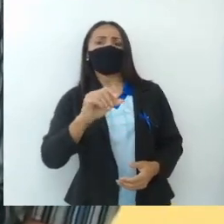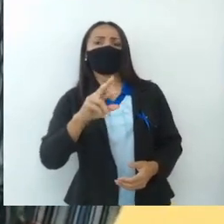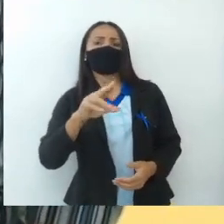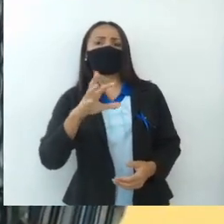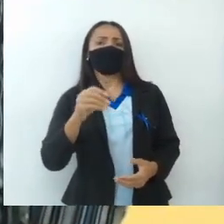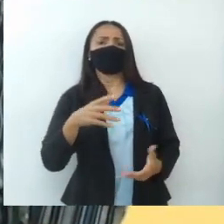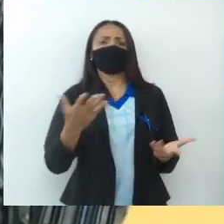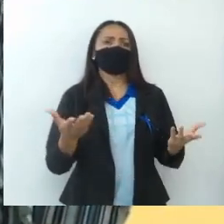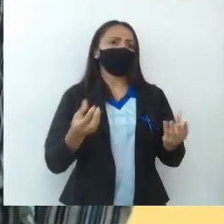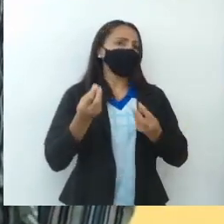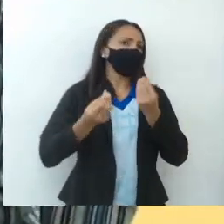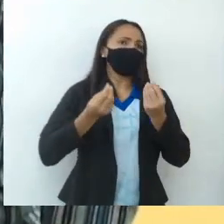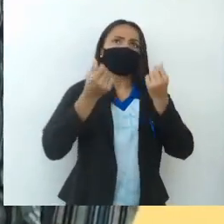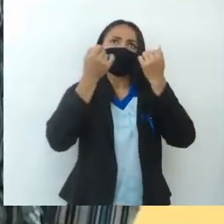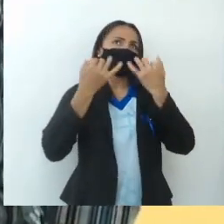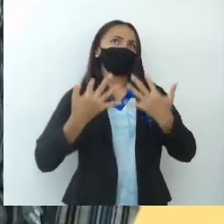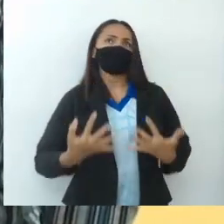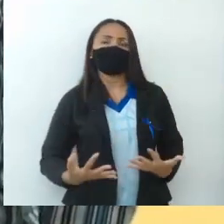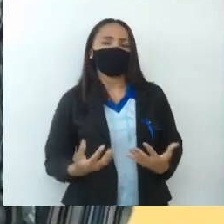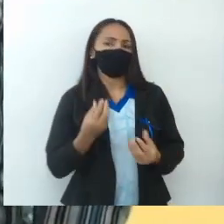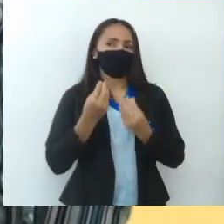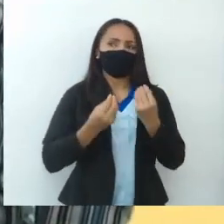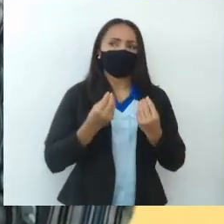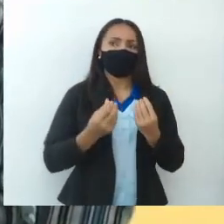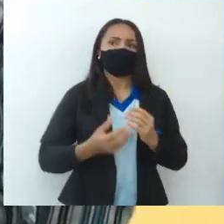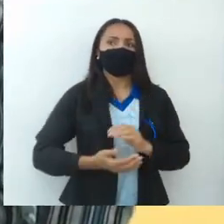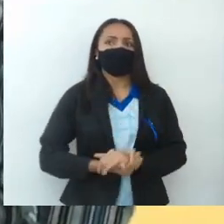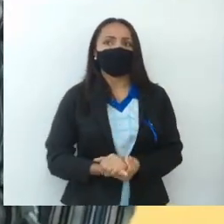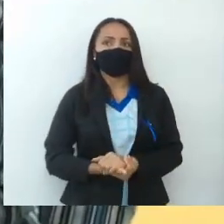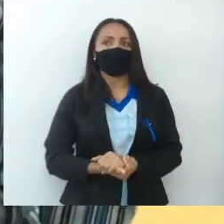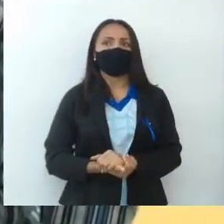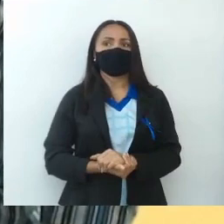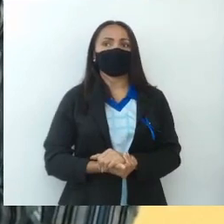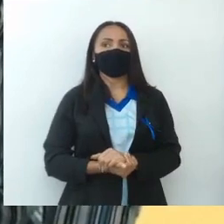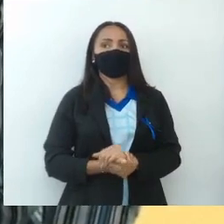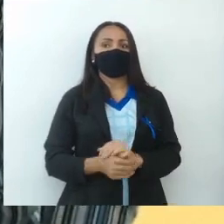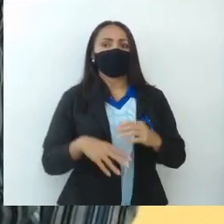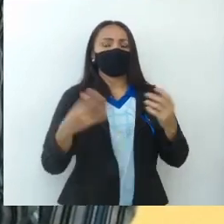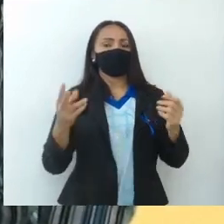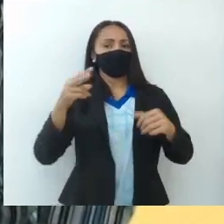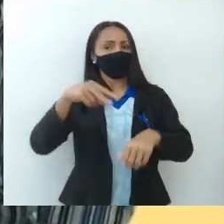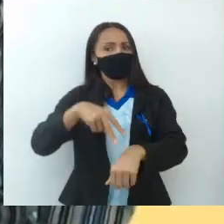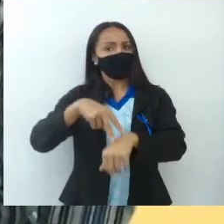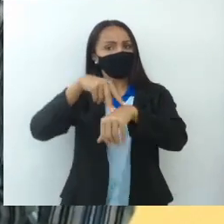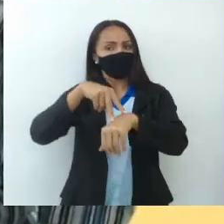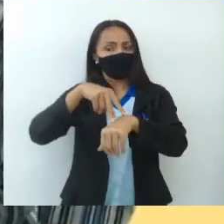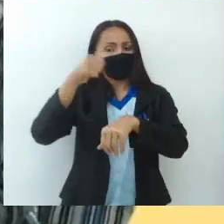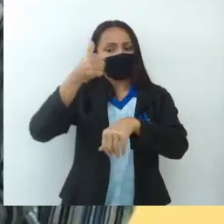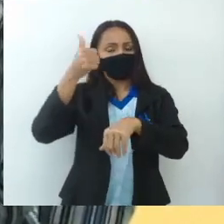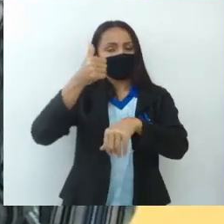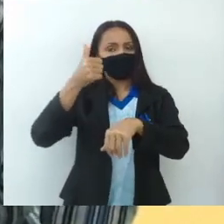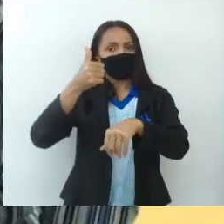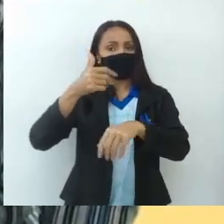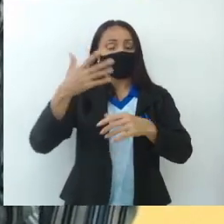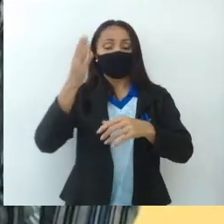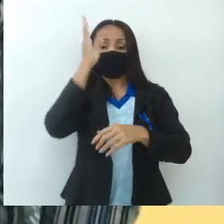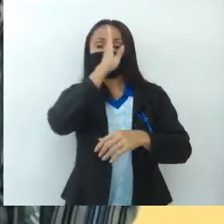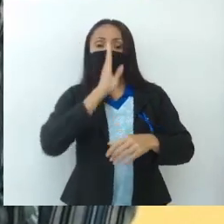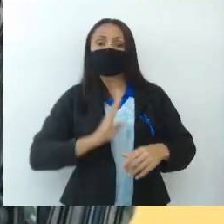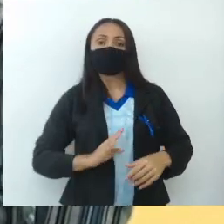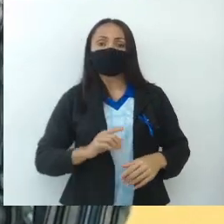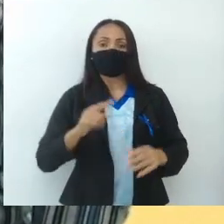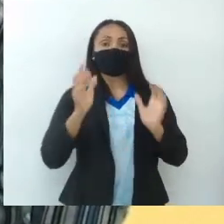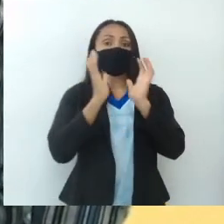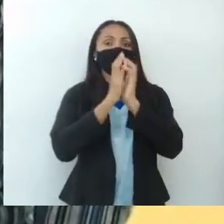posso dizer que eu sou russa? Se cheguei lá carregada nos braços. Quando coloquei meus pés pela primeira vez, foi no Brasil, foi em Recife, eu